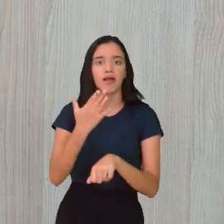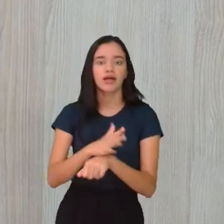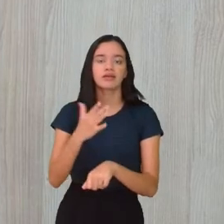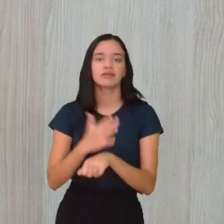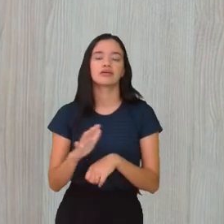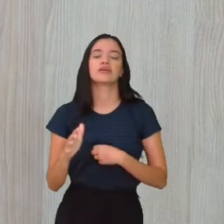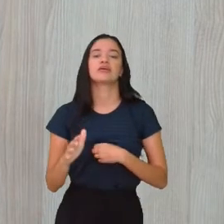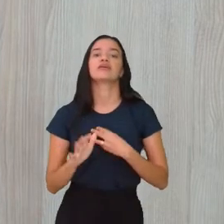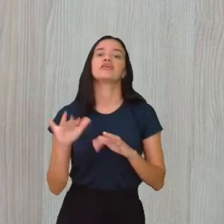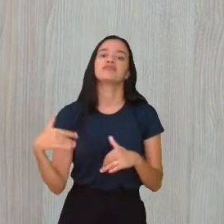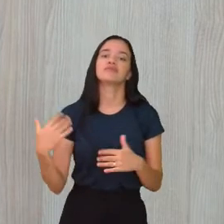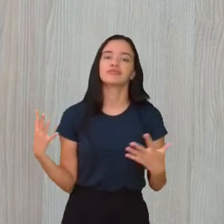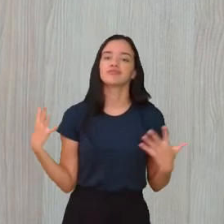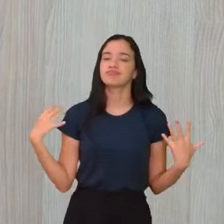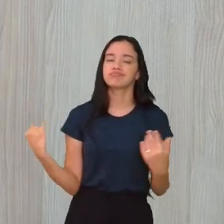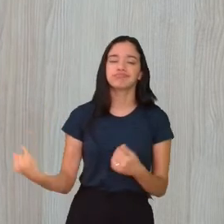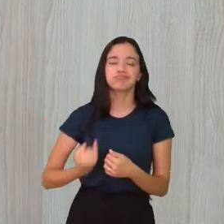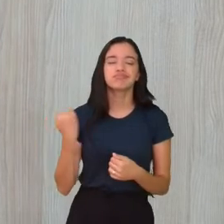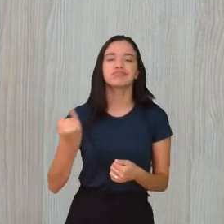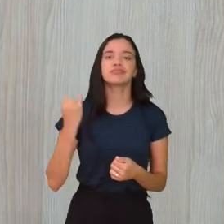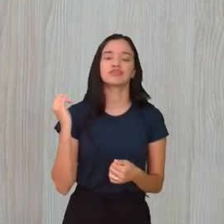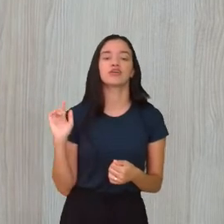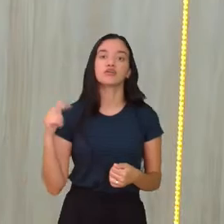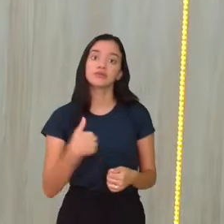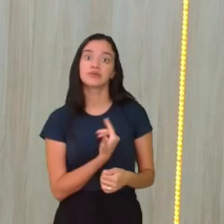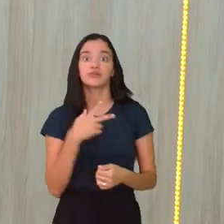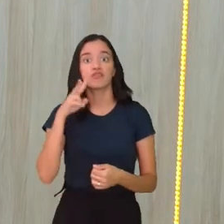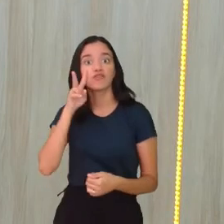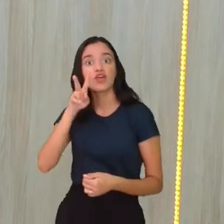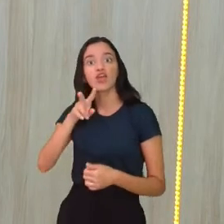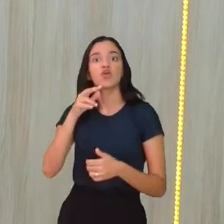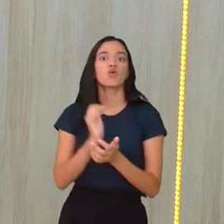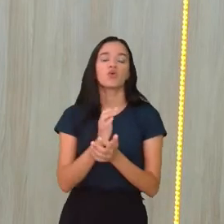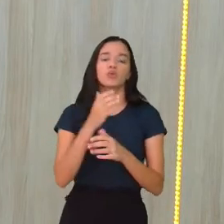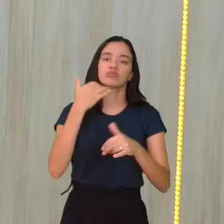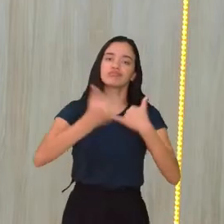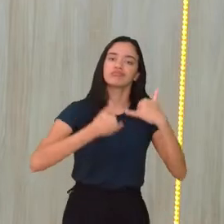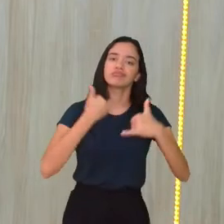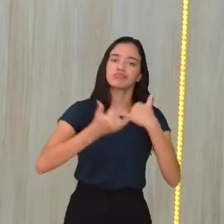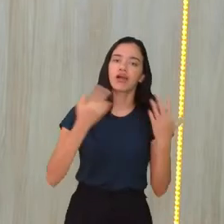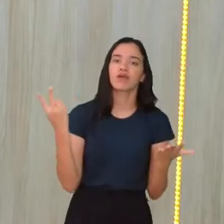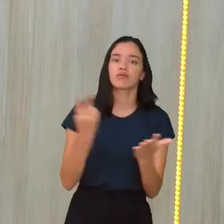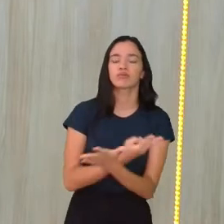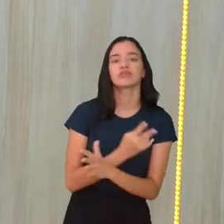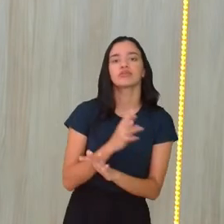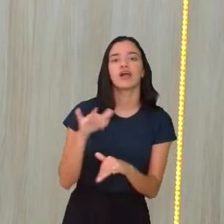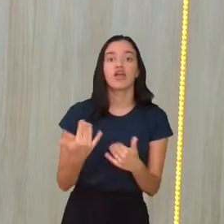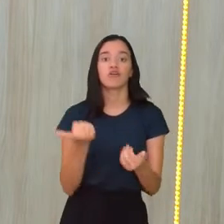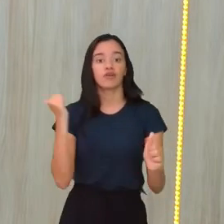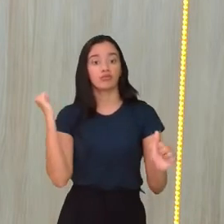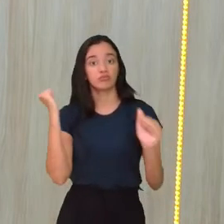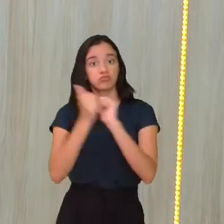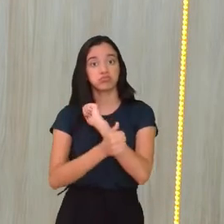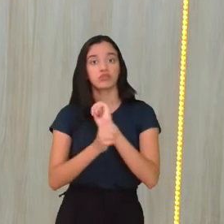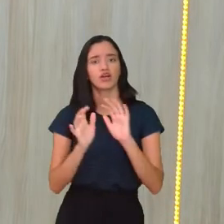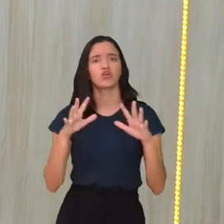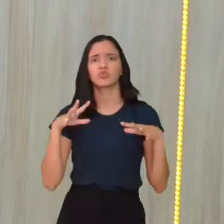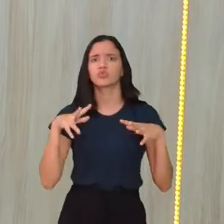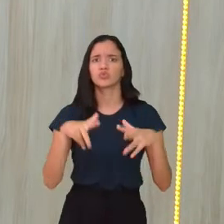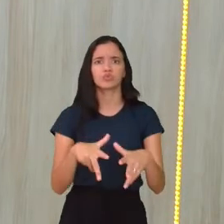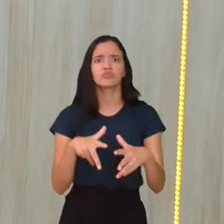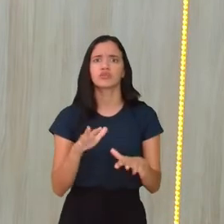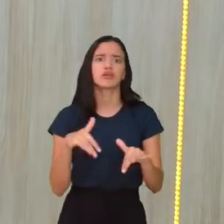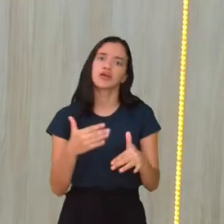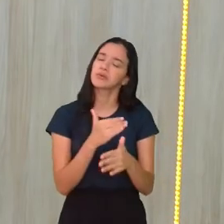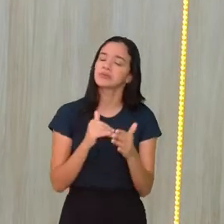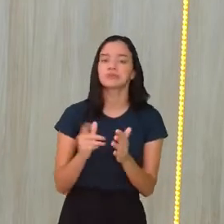Então, foi formidável. A gente vê o jogo acontecendo, né? O jogo que eu digo, no caso, a partida, né? Todo mundo assiste, todo